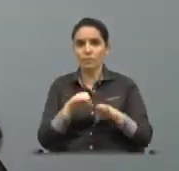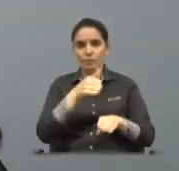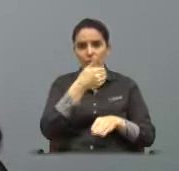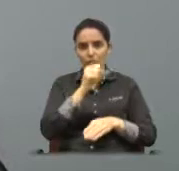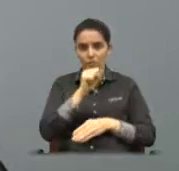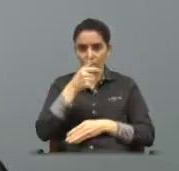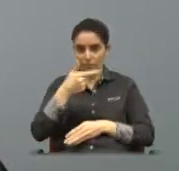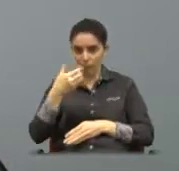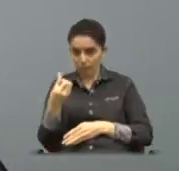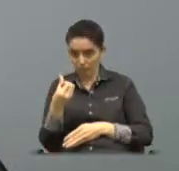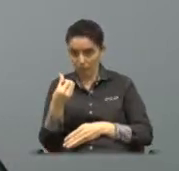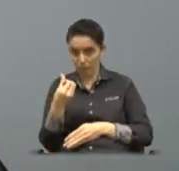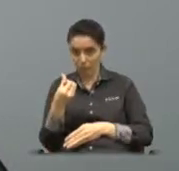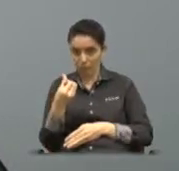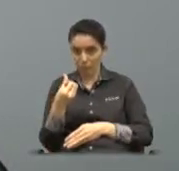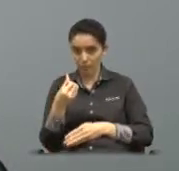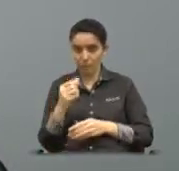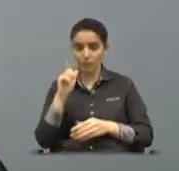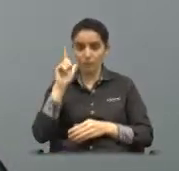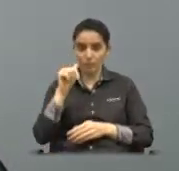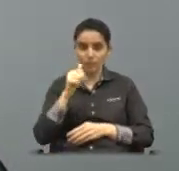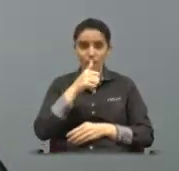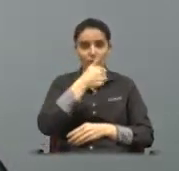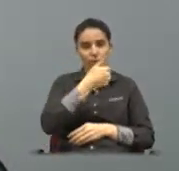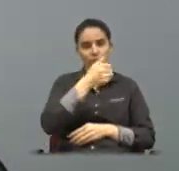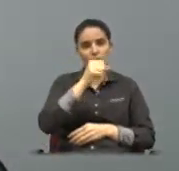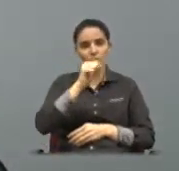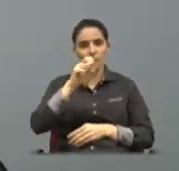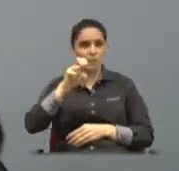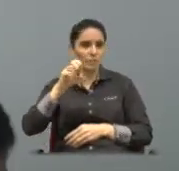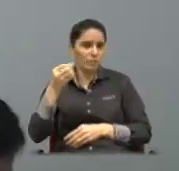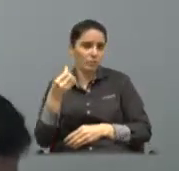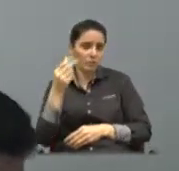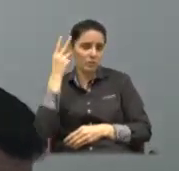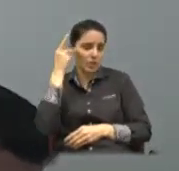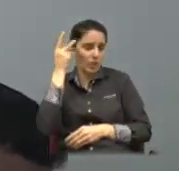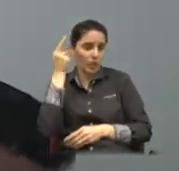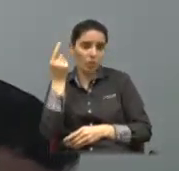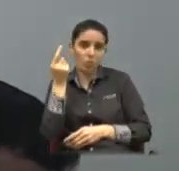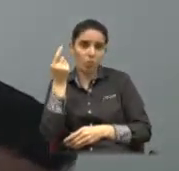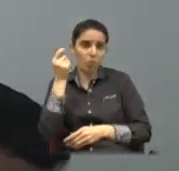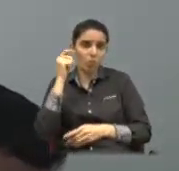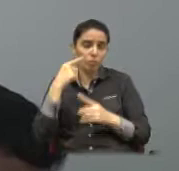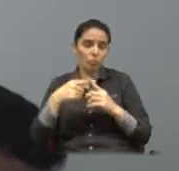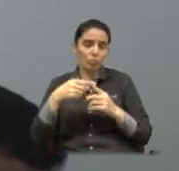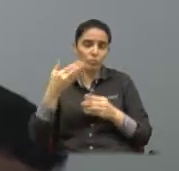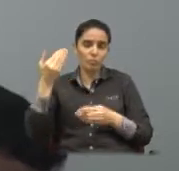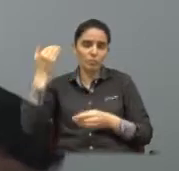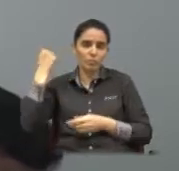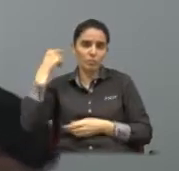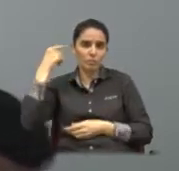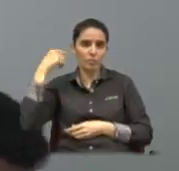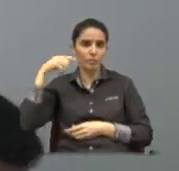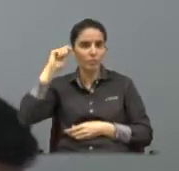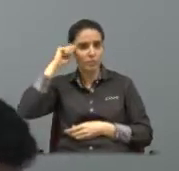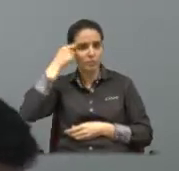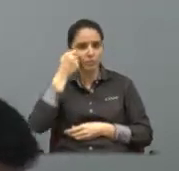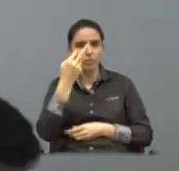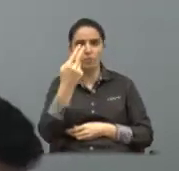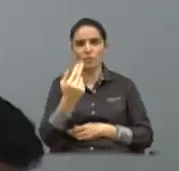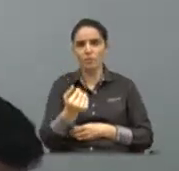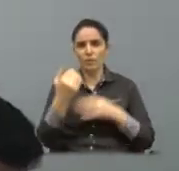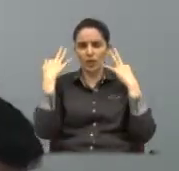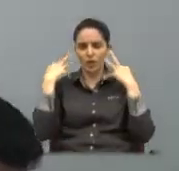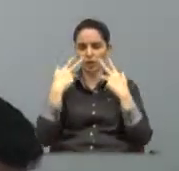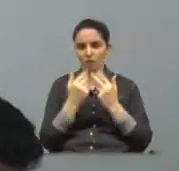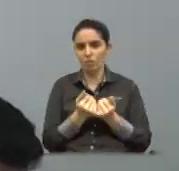1826 e 1856. Era uma coisa normal, como se fosse um animal que não servia mais. Muito triste essa história.